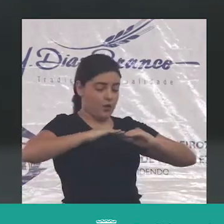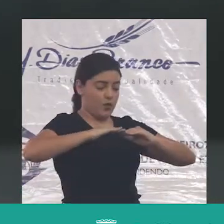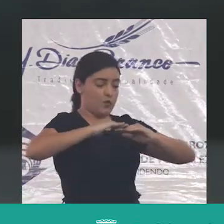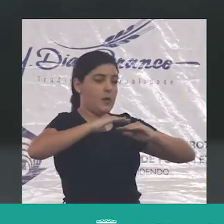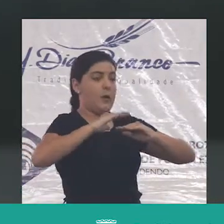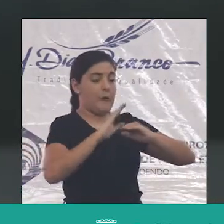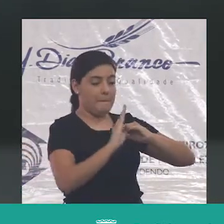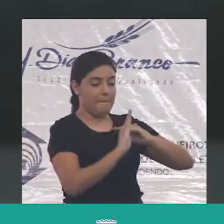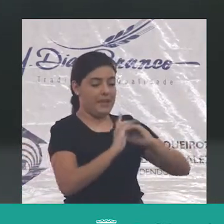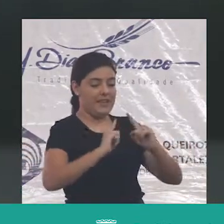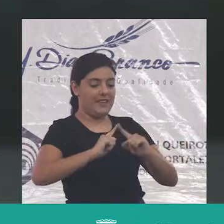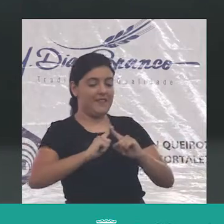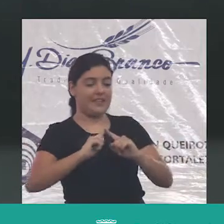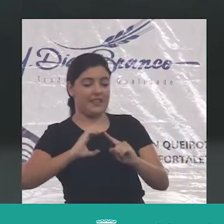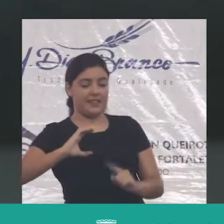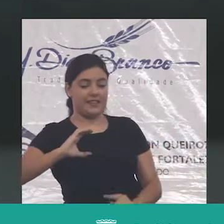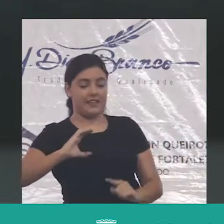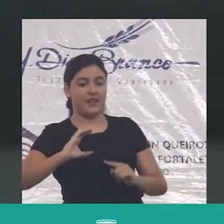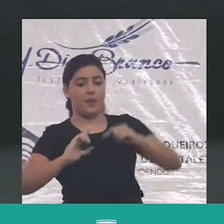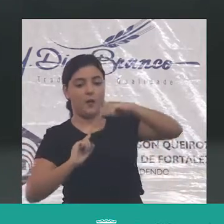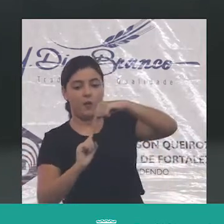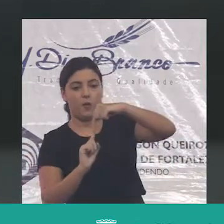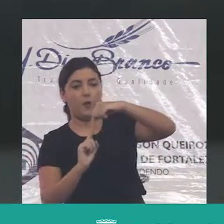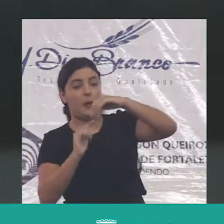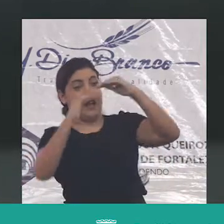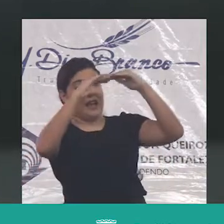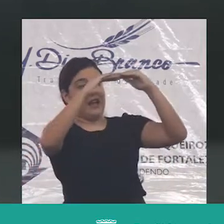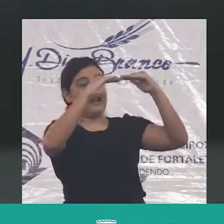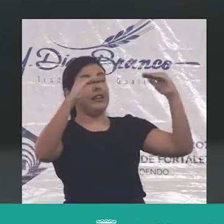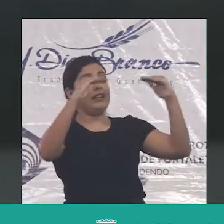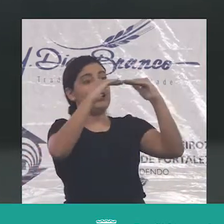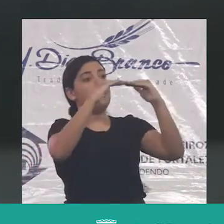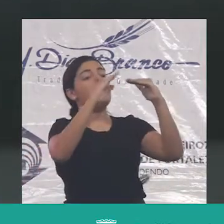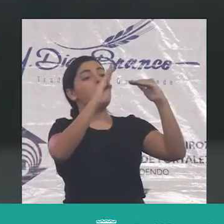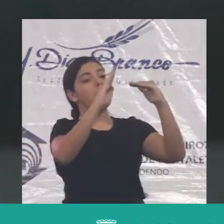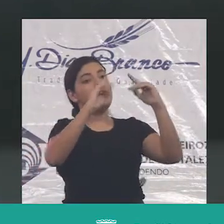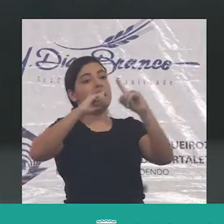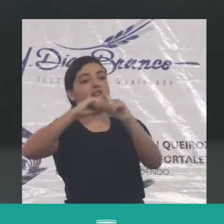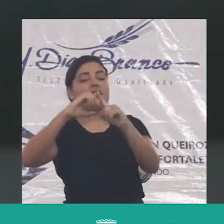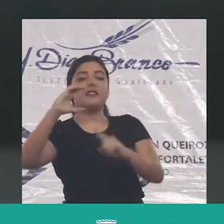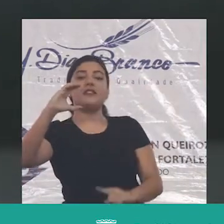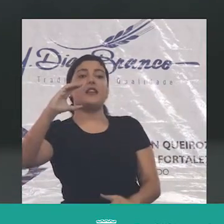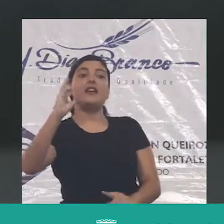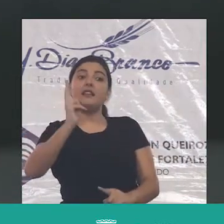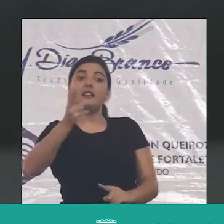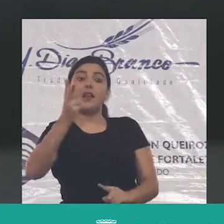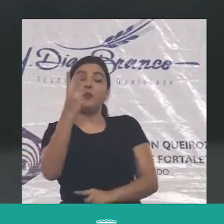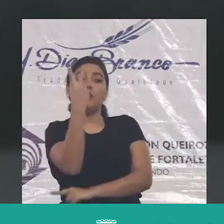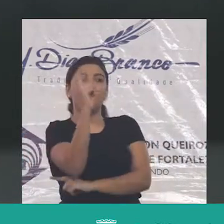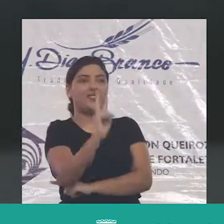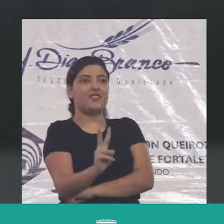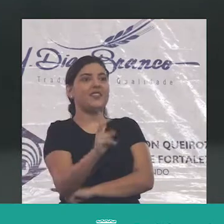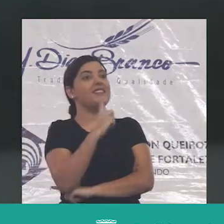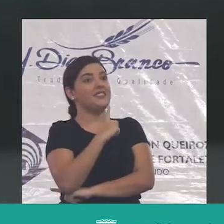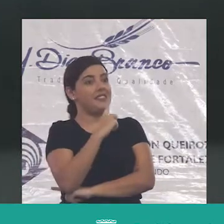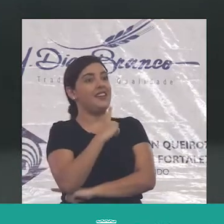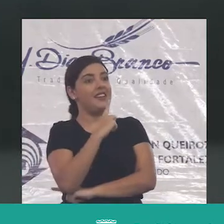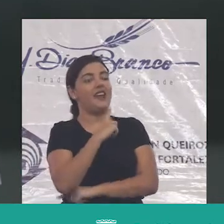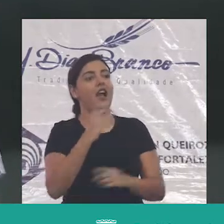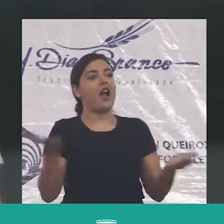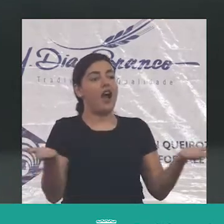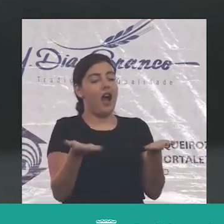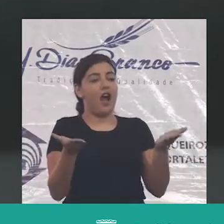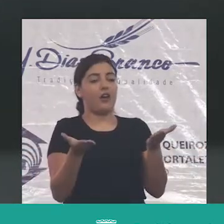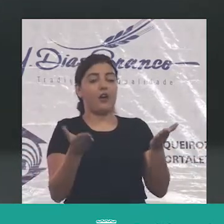vezes C. A área do teto também é B vezes C, por isso que B vezes C aparece 2 vezes. A área